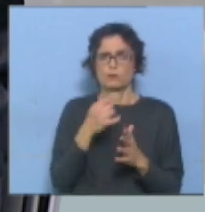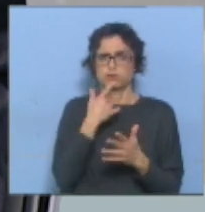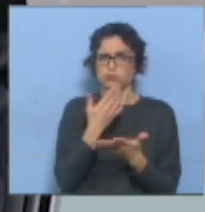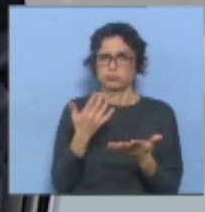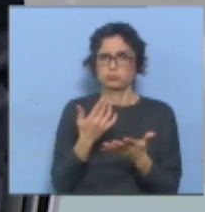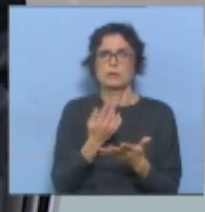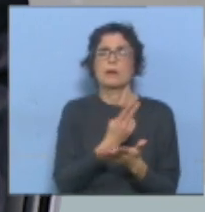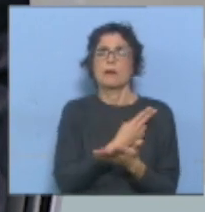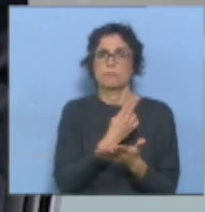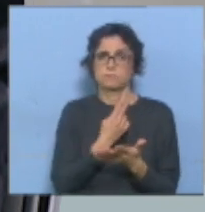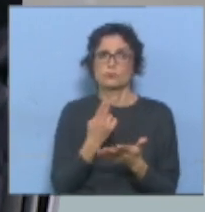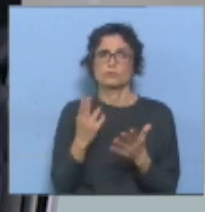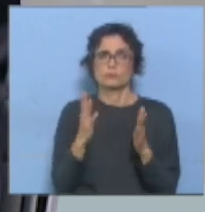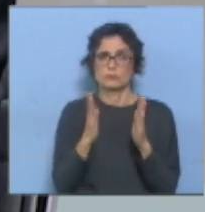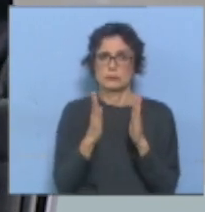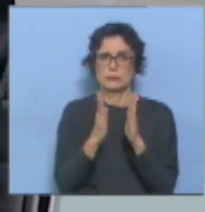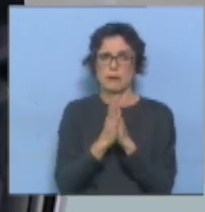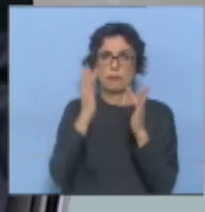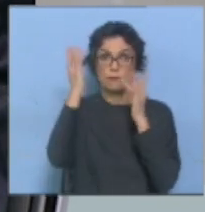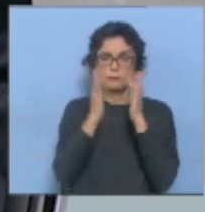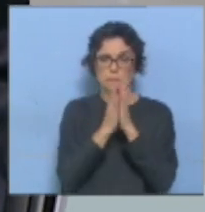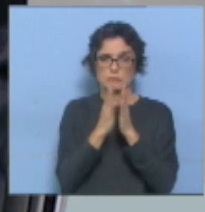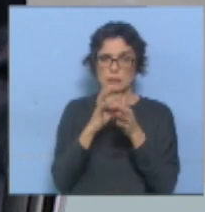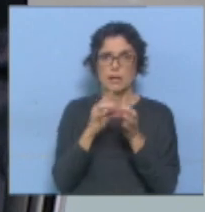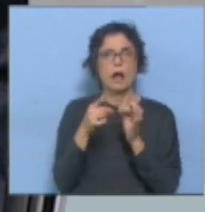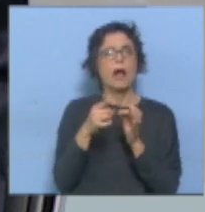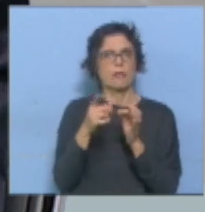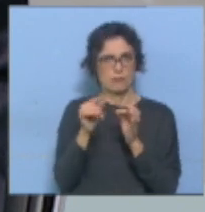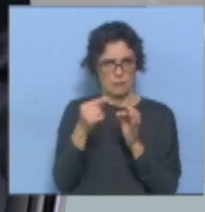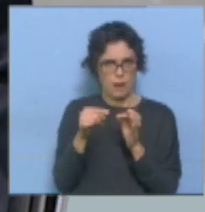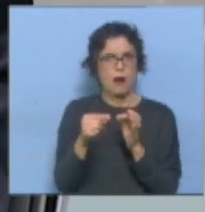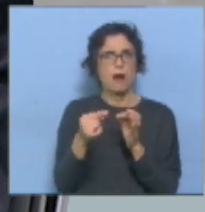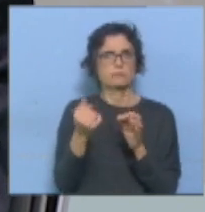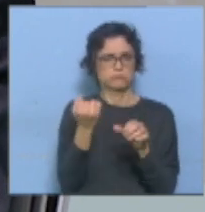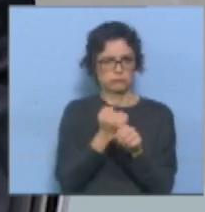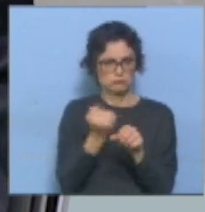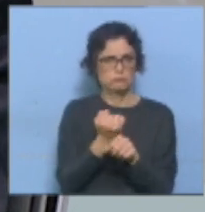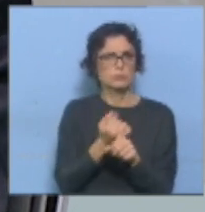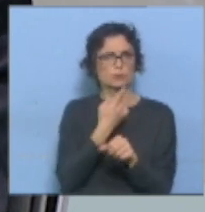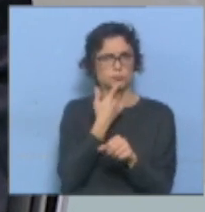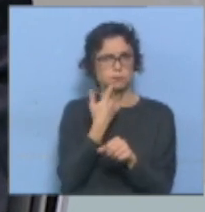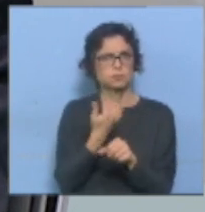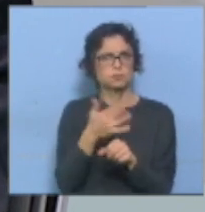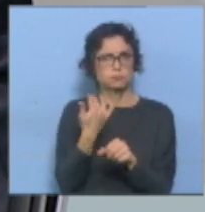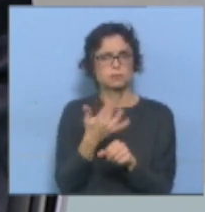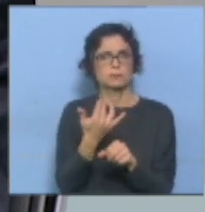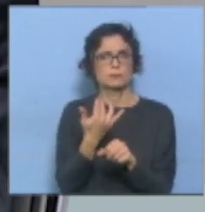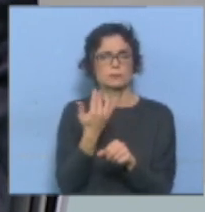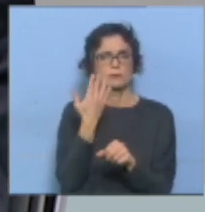Faculdade de Teologia não é das que tem menos, porque há um serviço grande que se faz